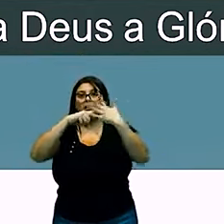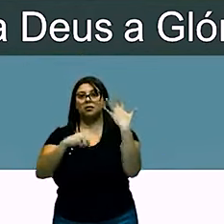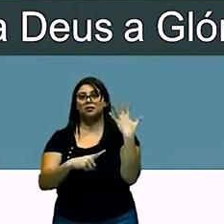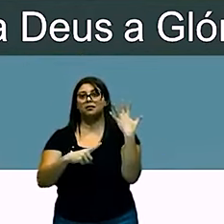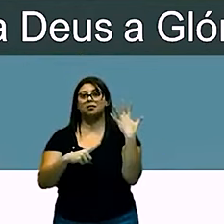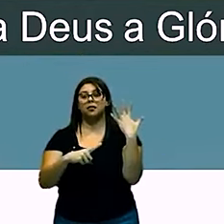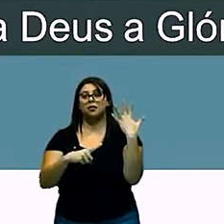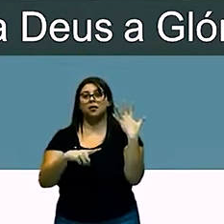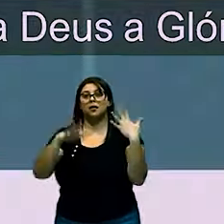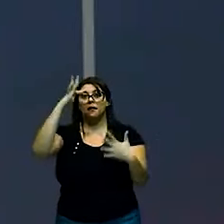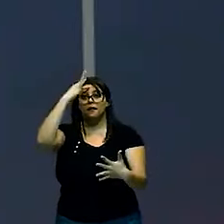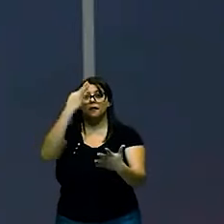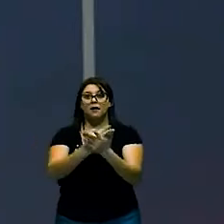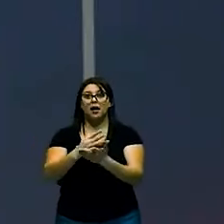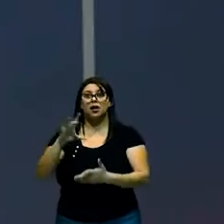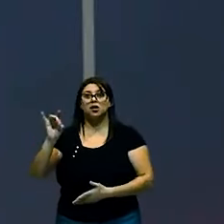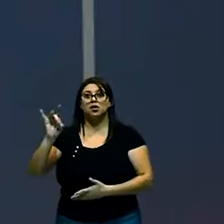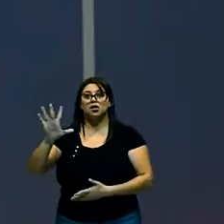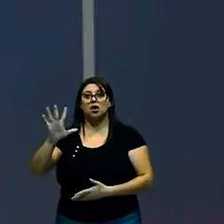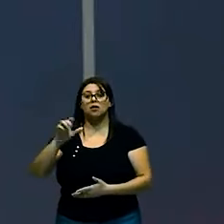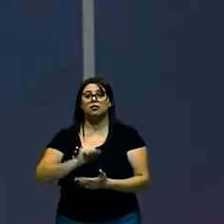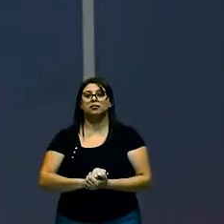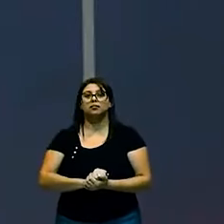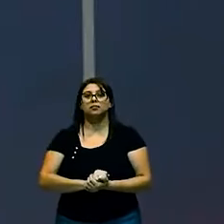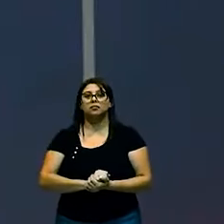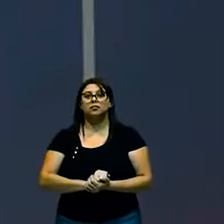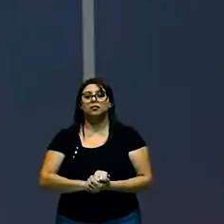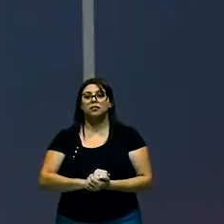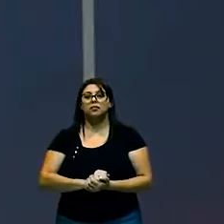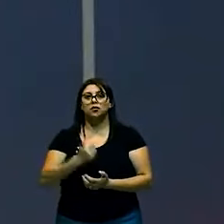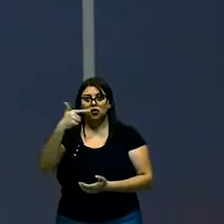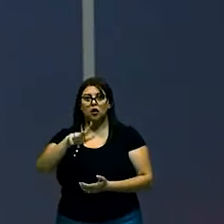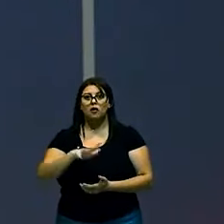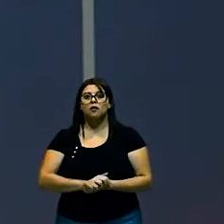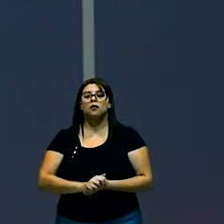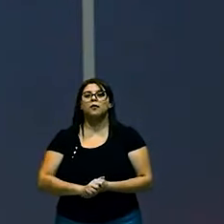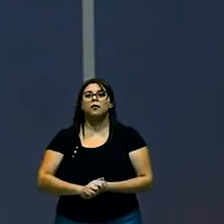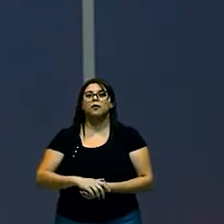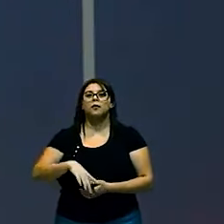esses princípios. Mais uma vez, para você não esquecer, vamos falar todos juntos? Somente,